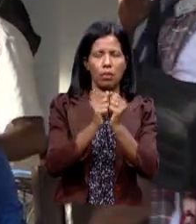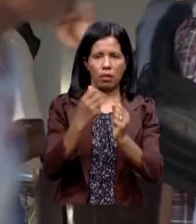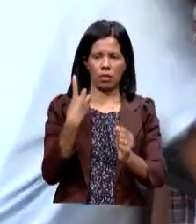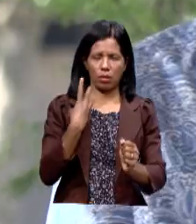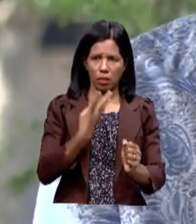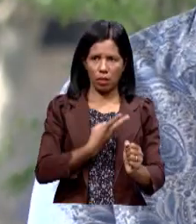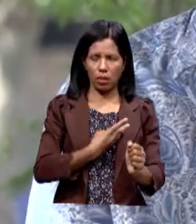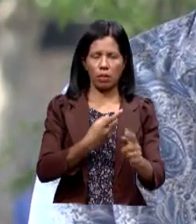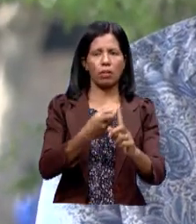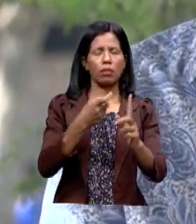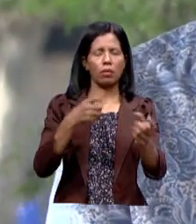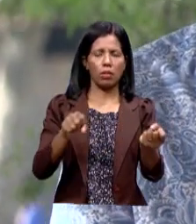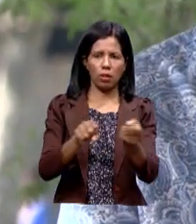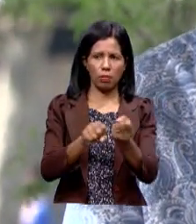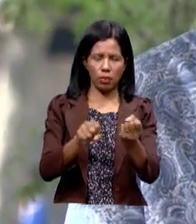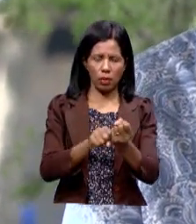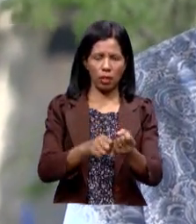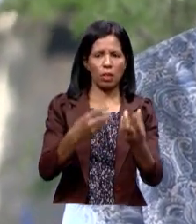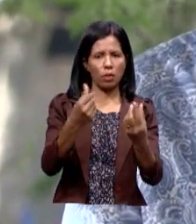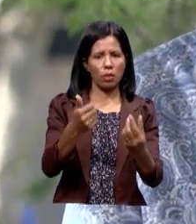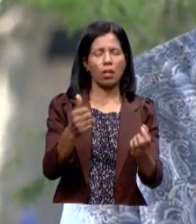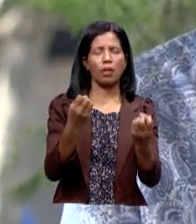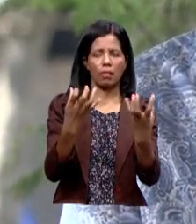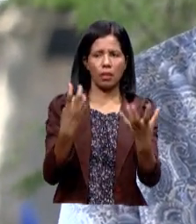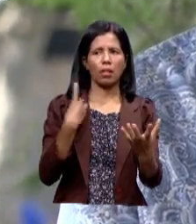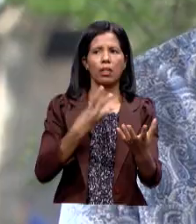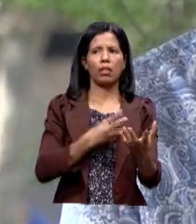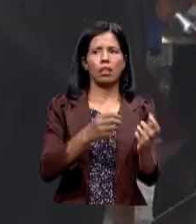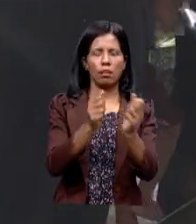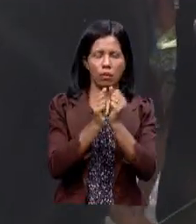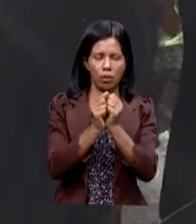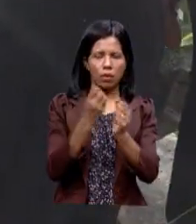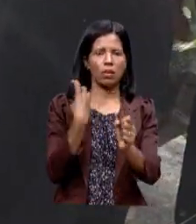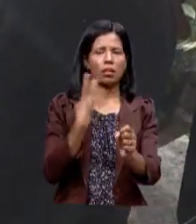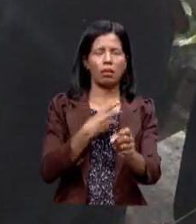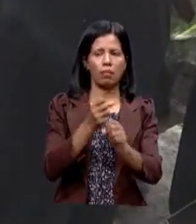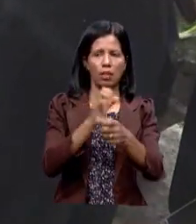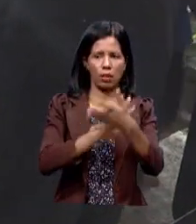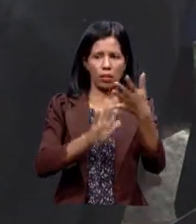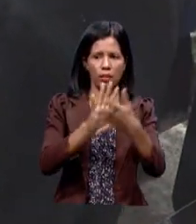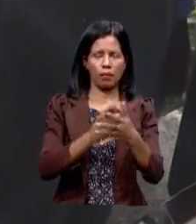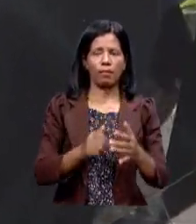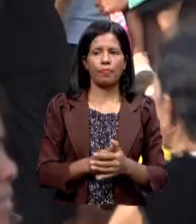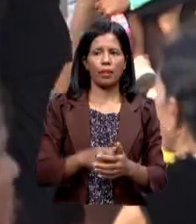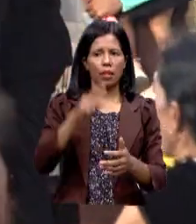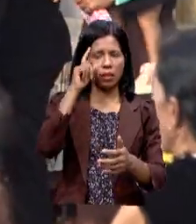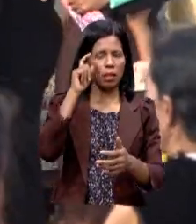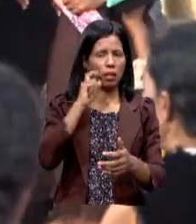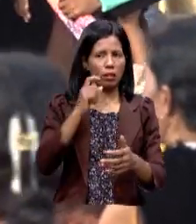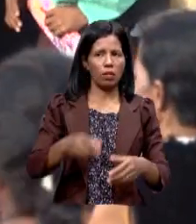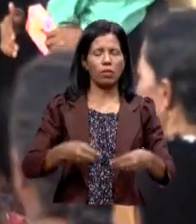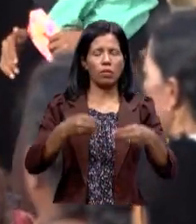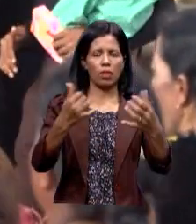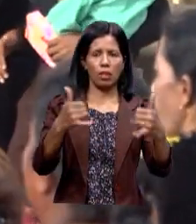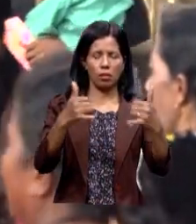liu si kontribusyon itu ang kabaya kita hamutu kita benaya liya. Ia bibang ne Xanana mos fai brinkerus